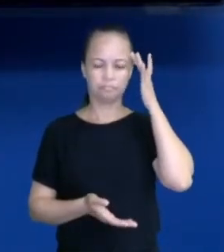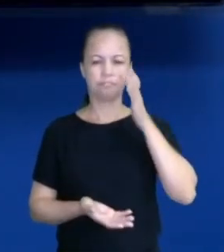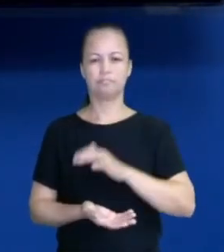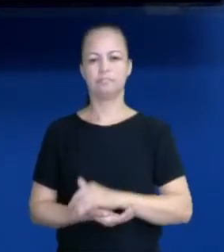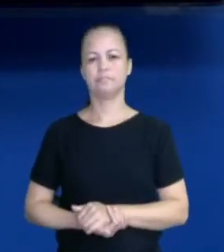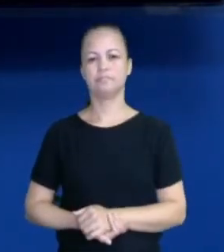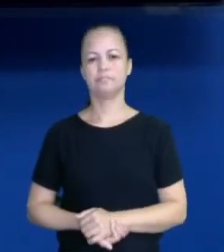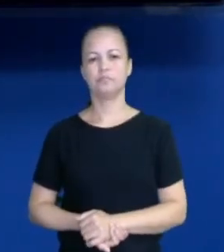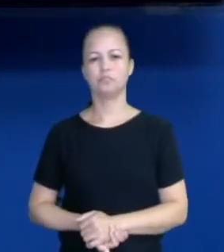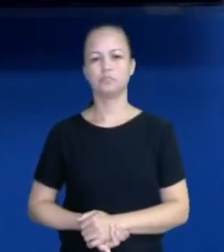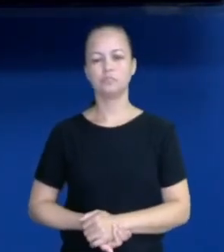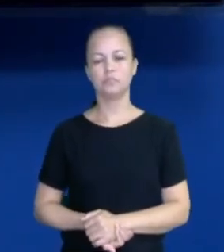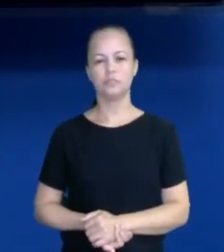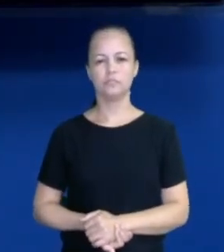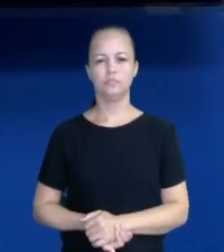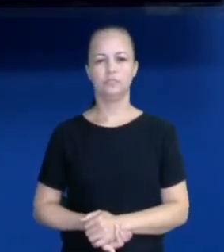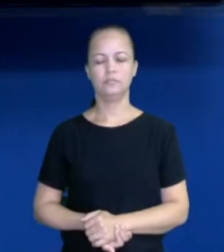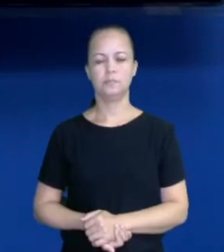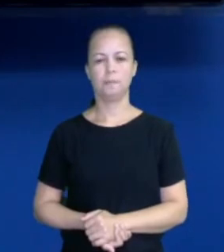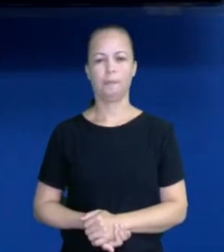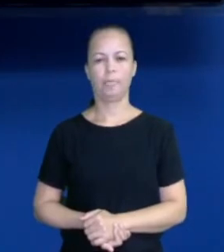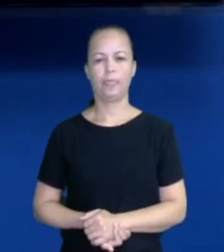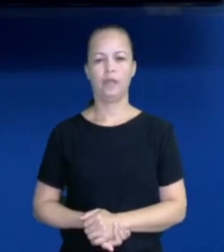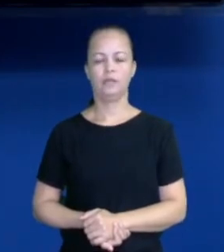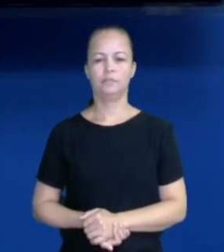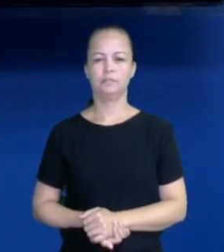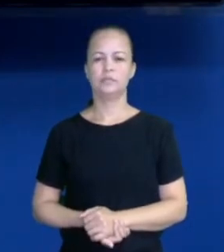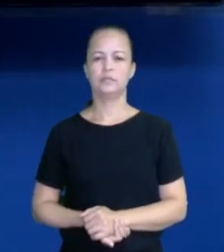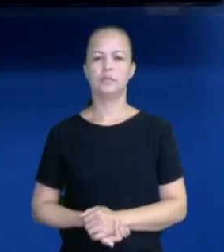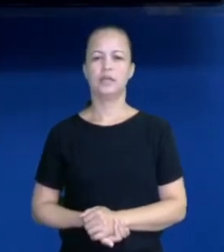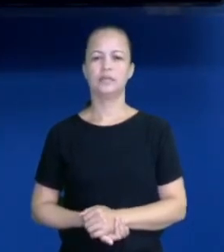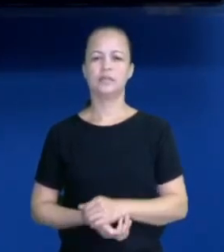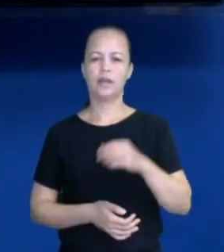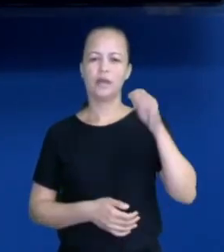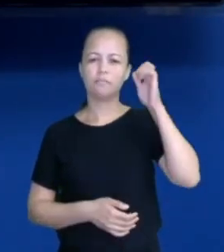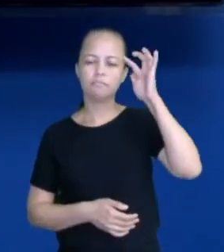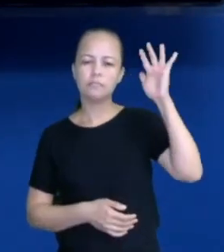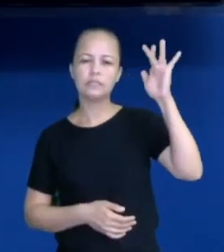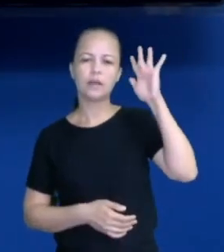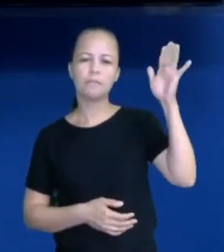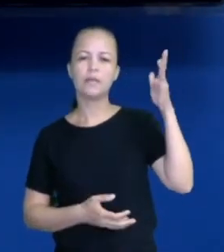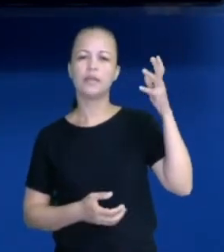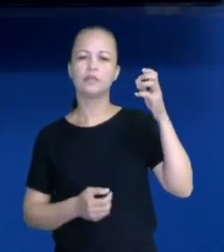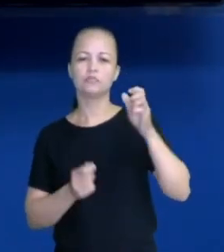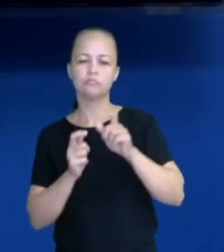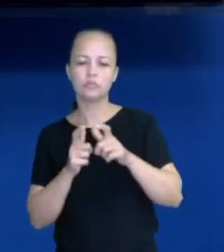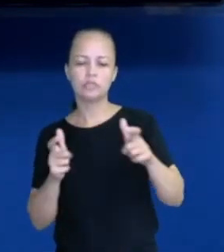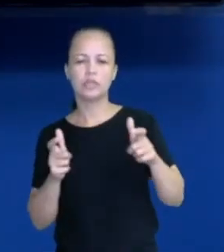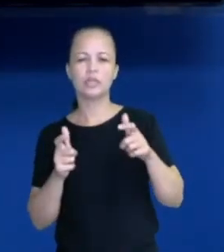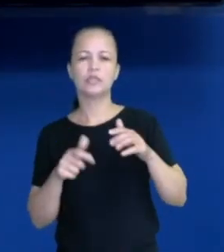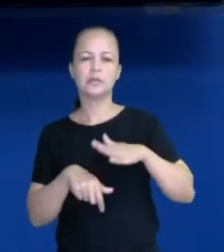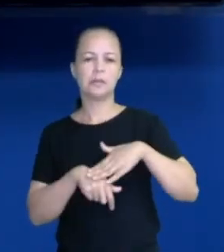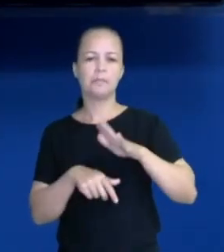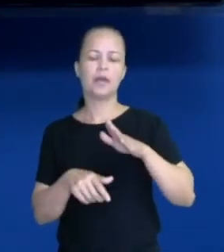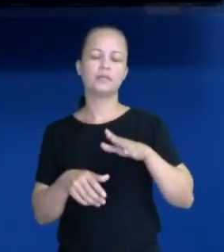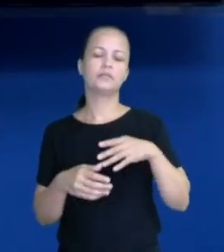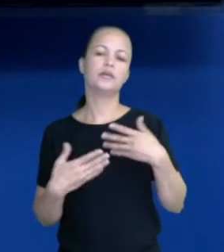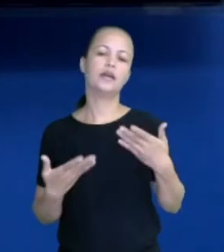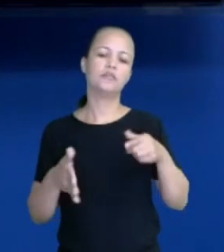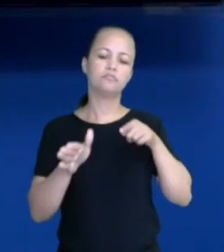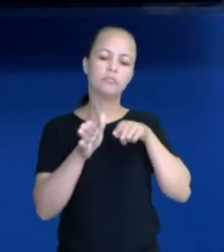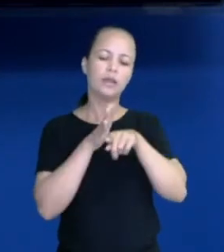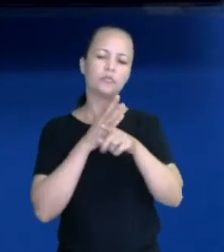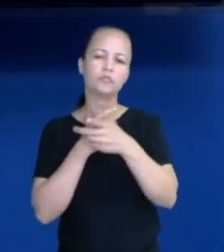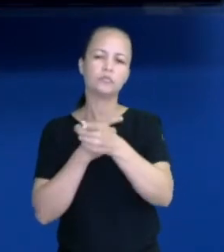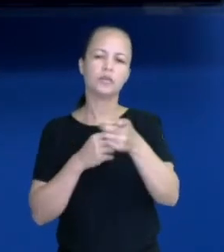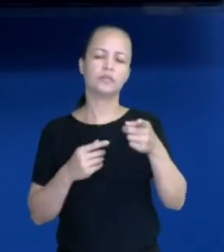Bom, essa reflexão, ela se estende ainda mais. E aí eu faço uma perguntinha a vocês.